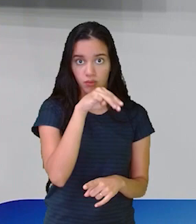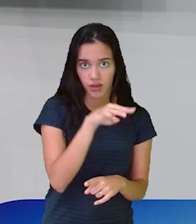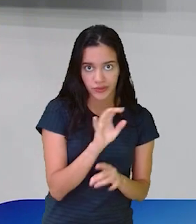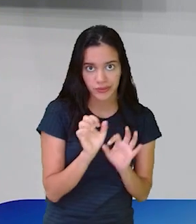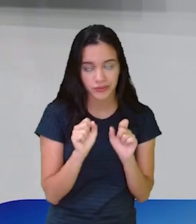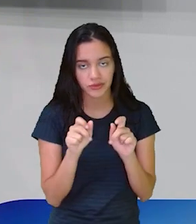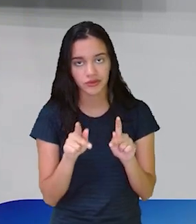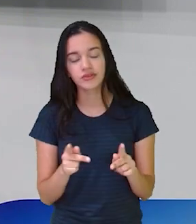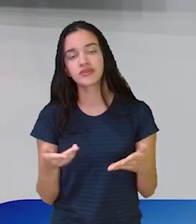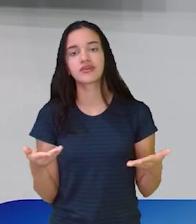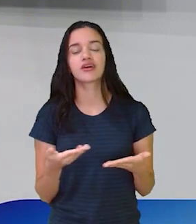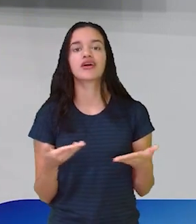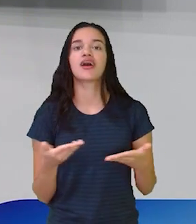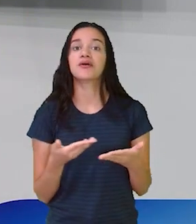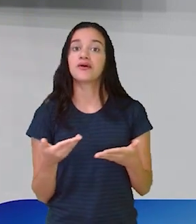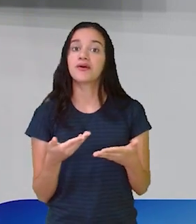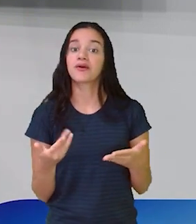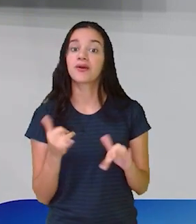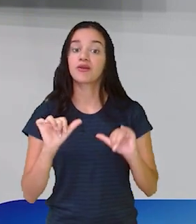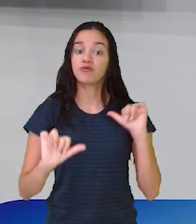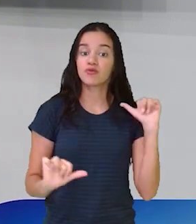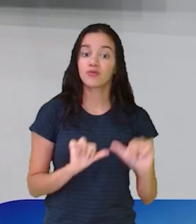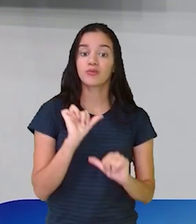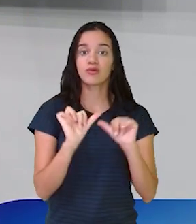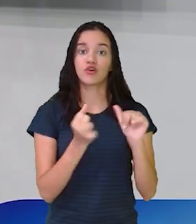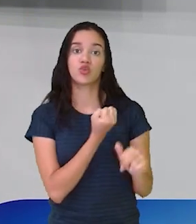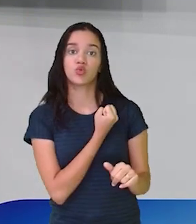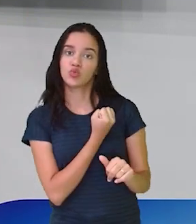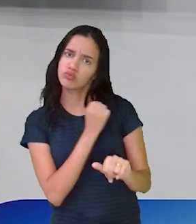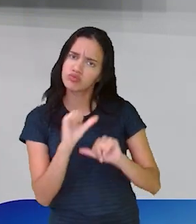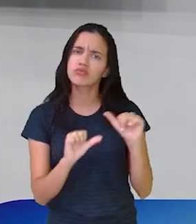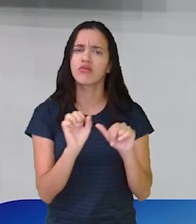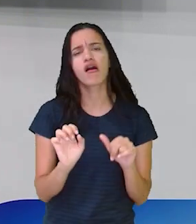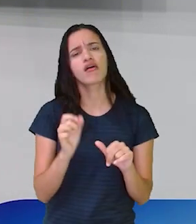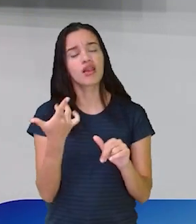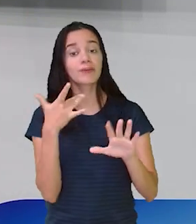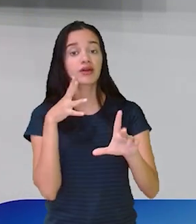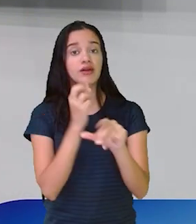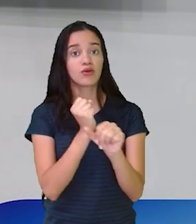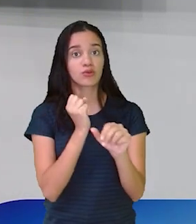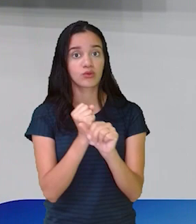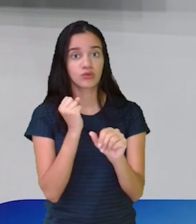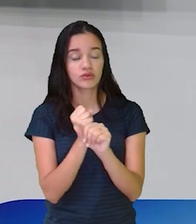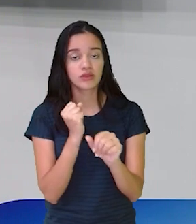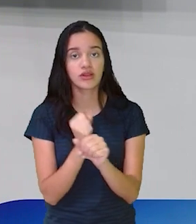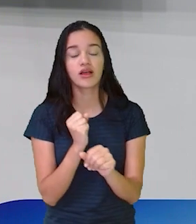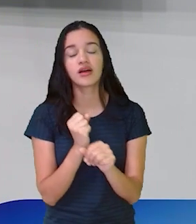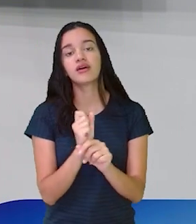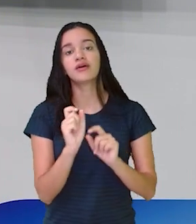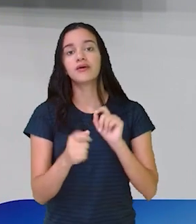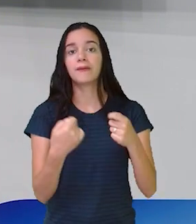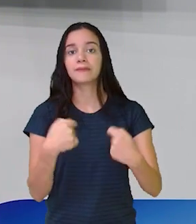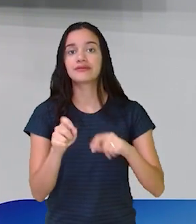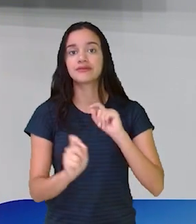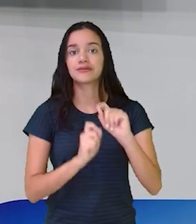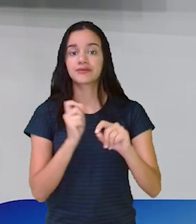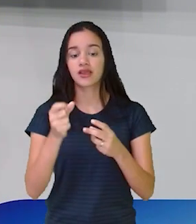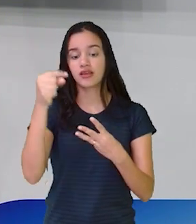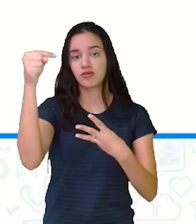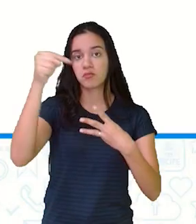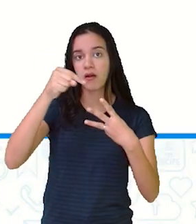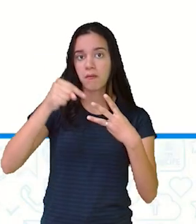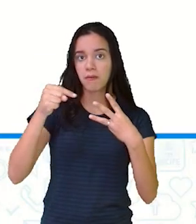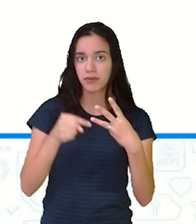tá? Eu vou mudar o número, claro. Para calcular o metro cúbico, são consideradas as 3 dimensões